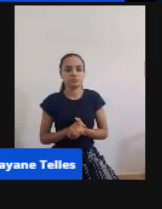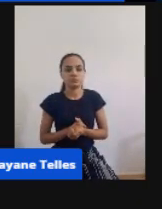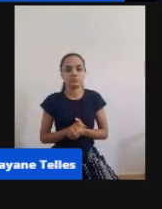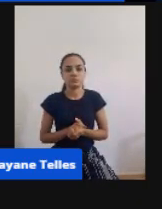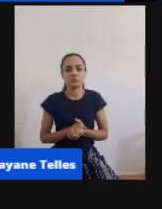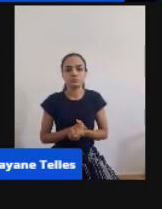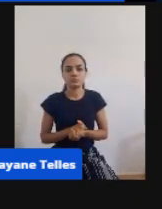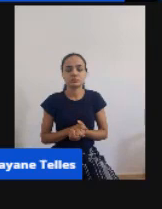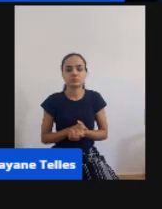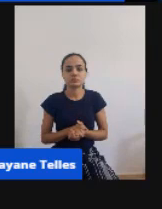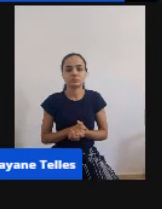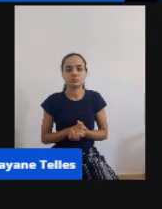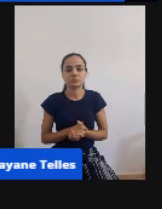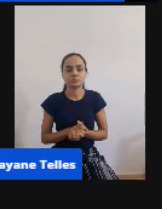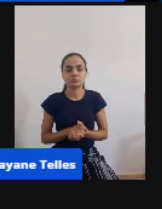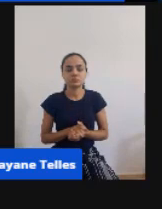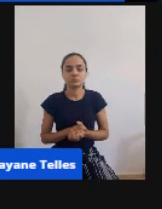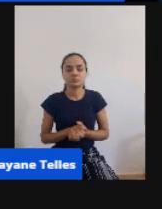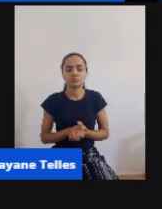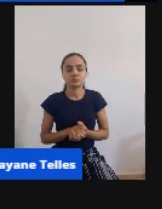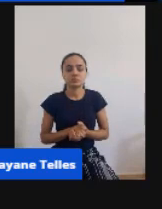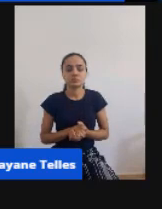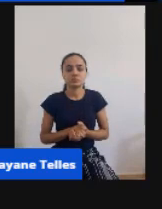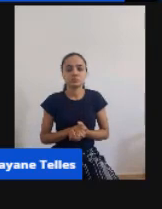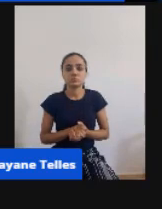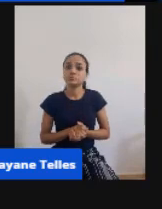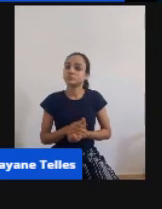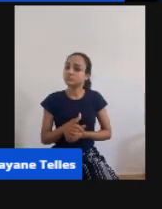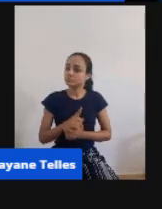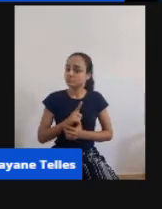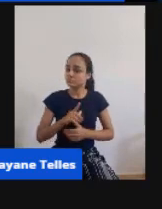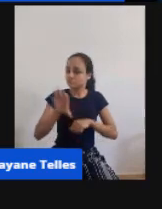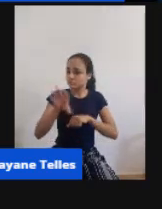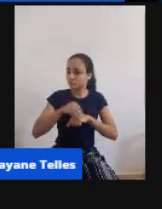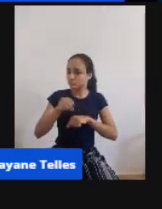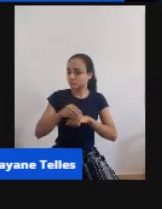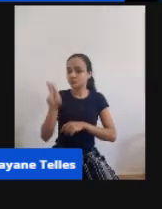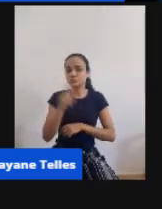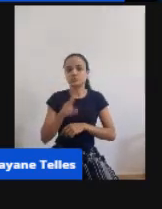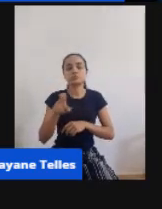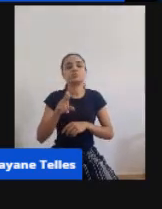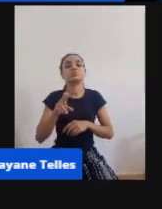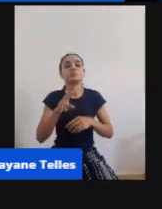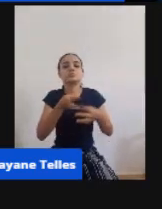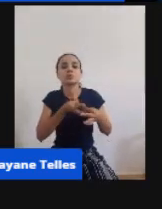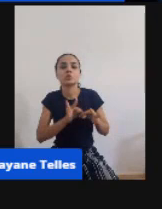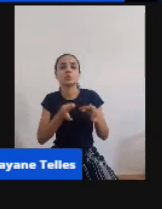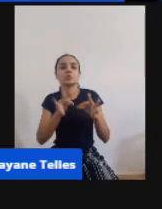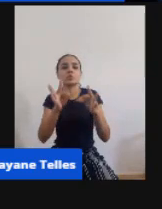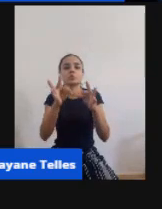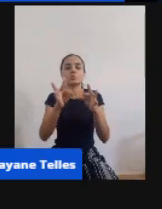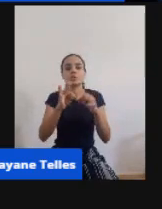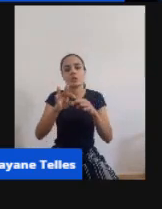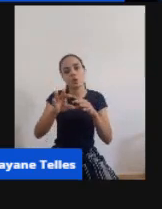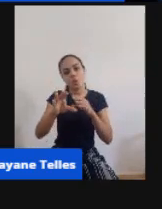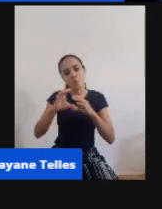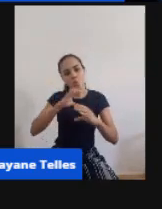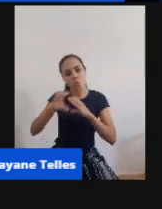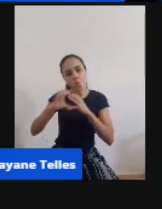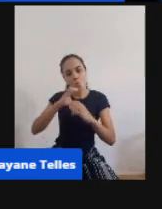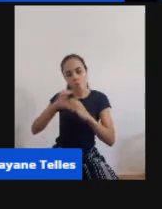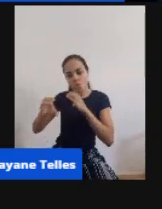Ter conhecimento e utilizar os recursos tecnológicos para comunicação com os alunos, que